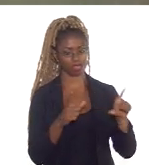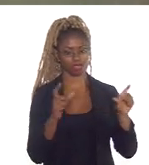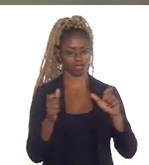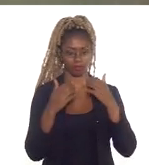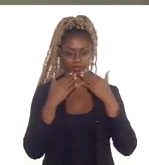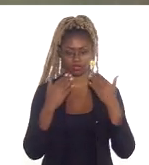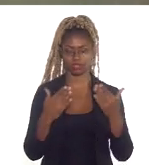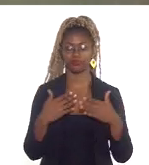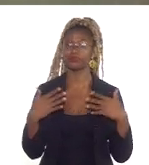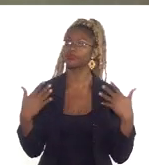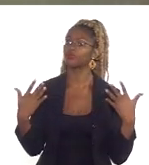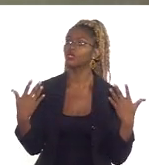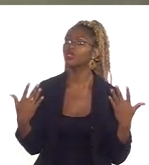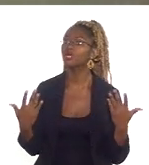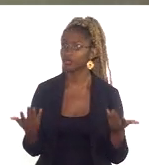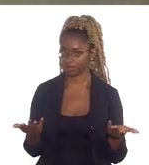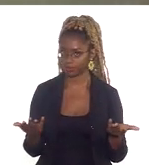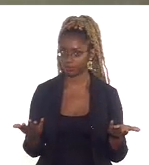Bom, olha só.